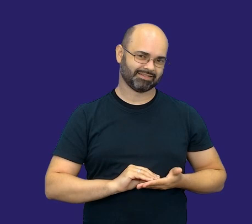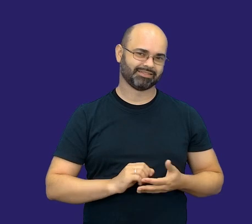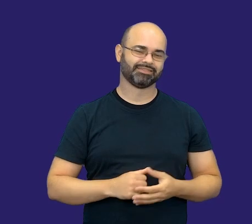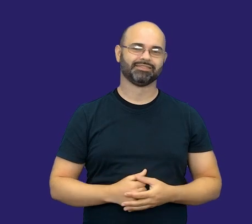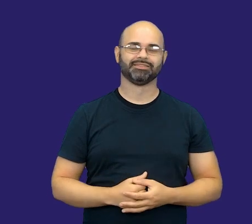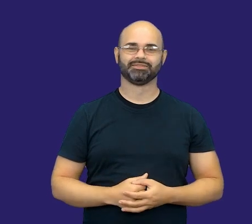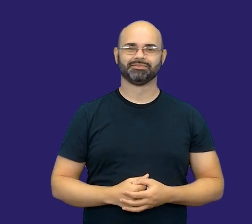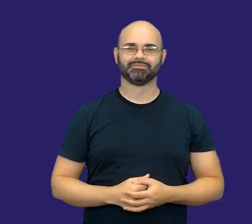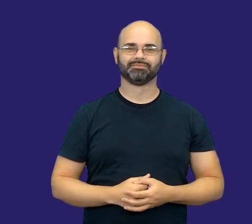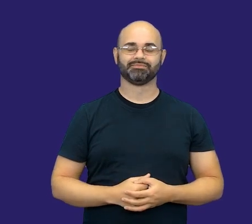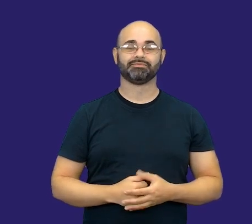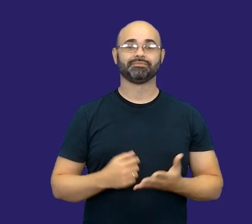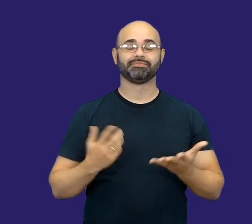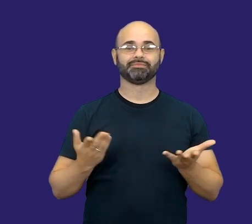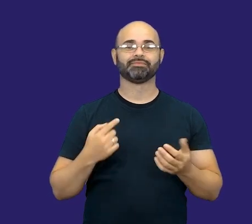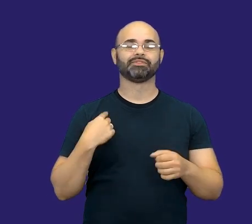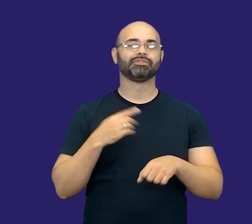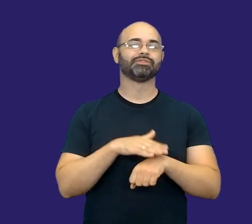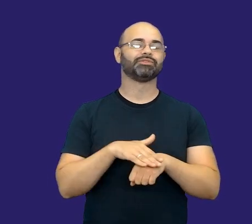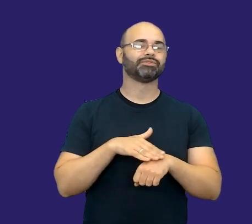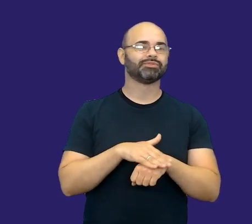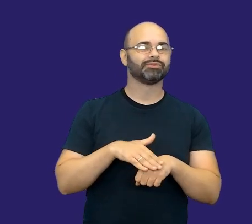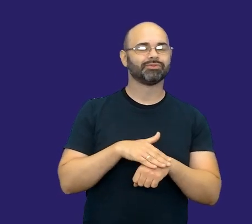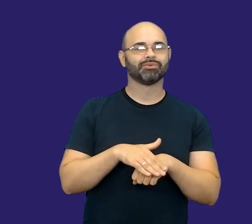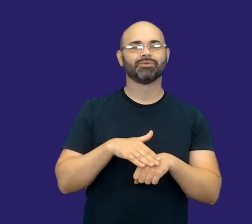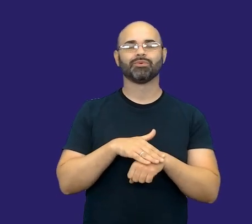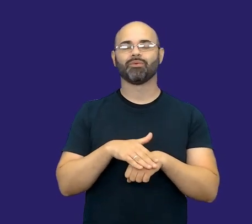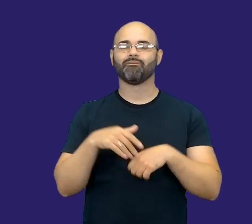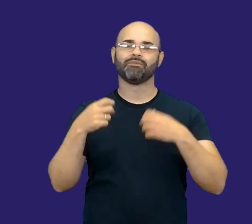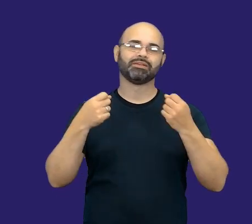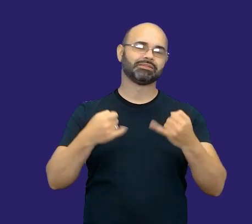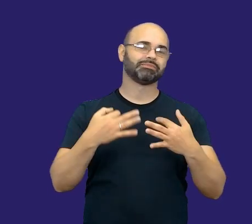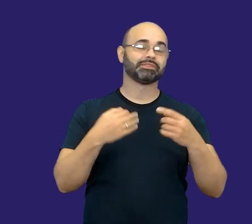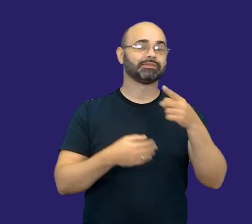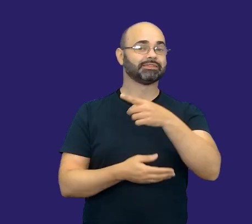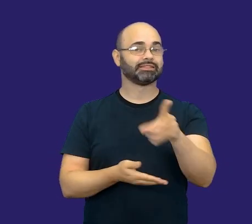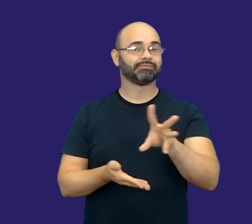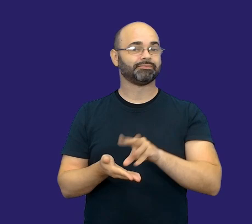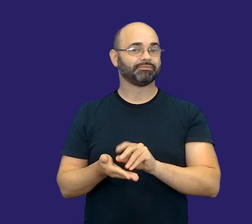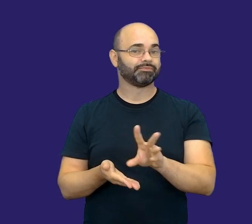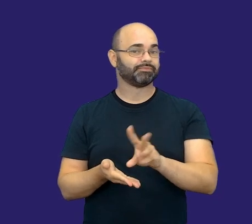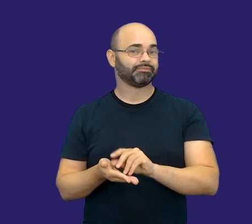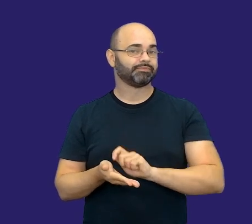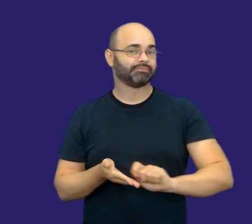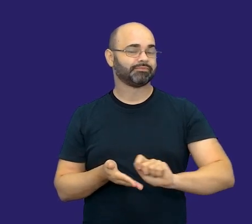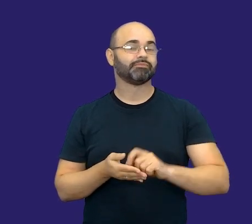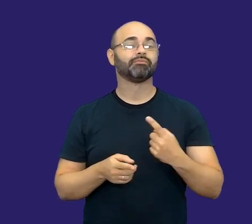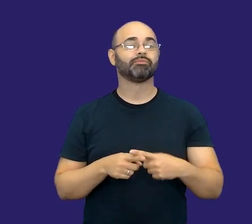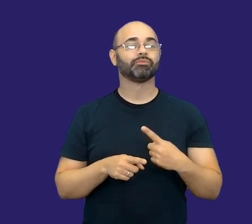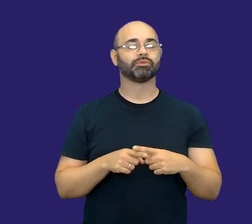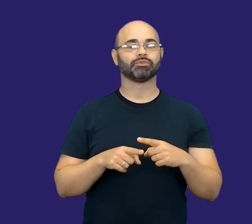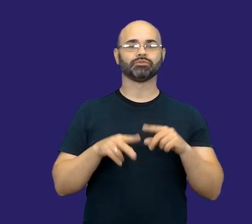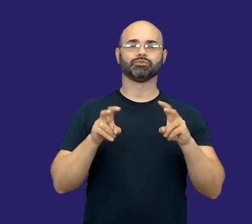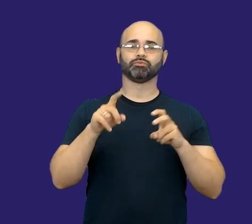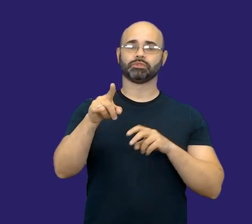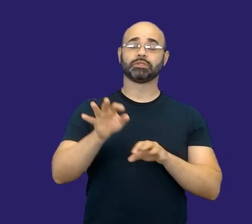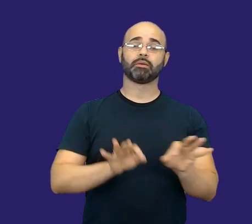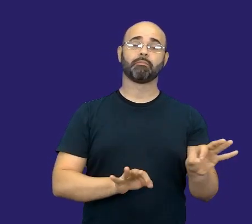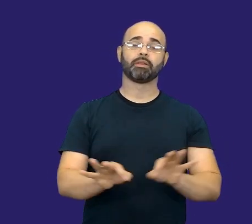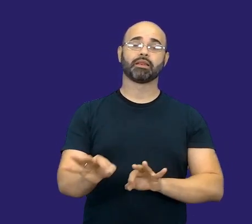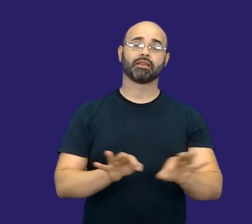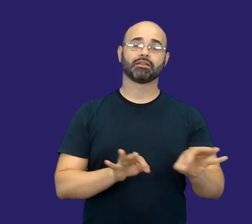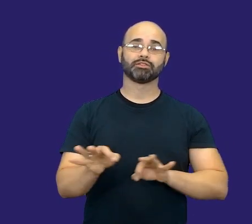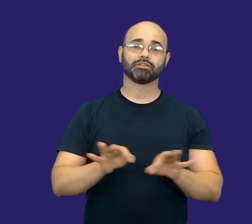notas, né, sobre nossa conversa, porque isso vai favorecer o seu estudo, o seu